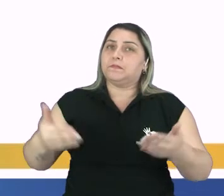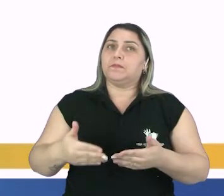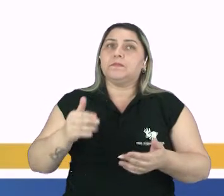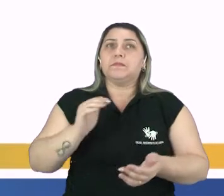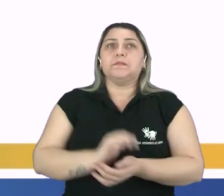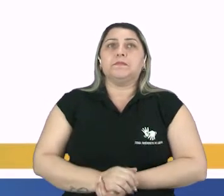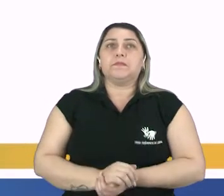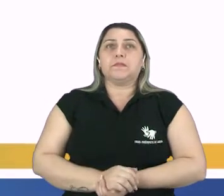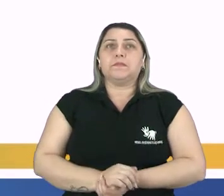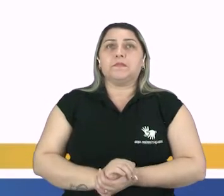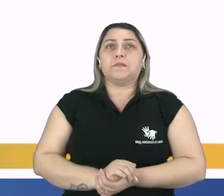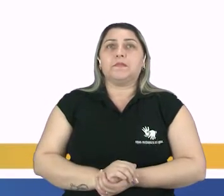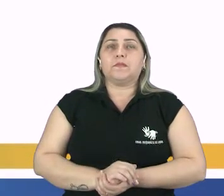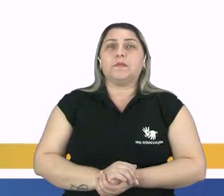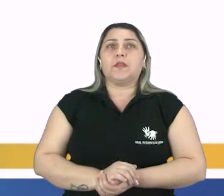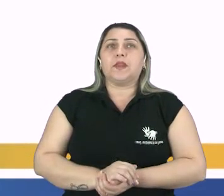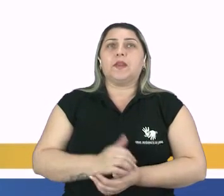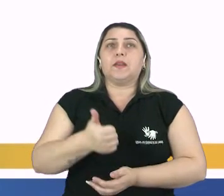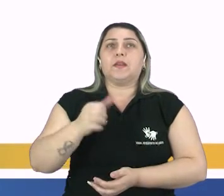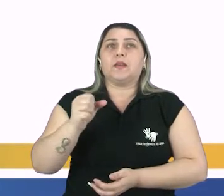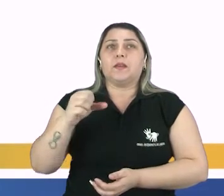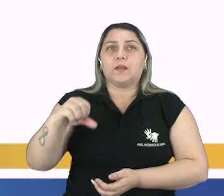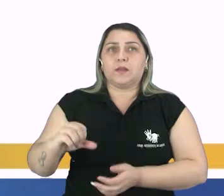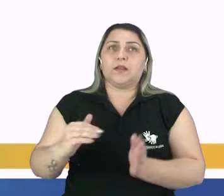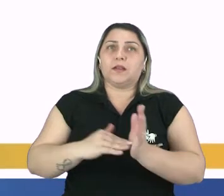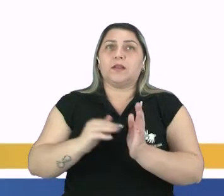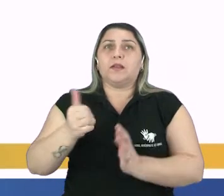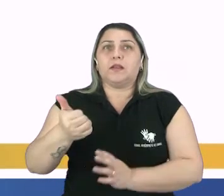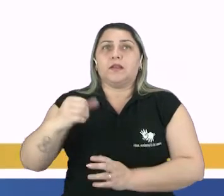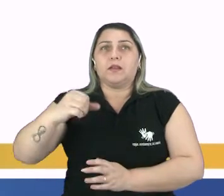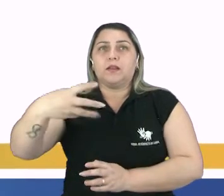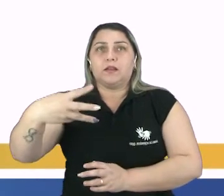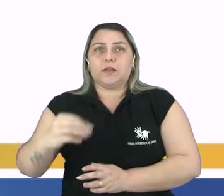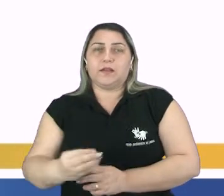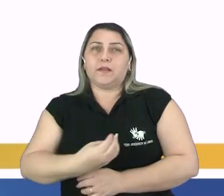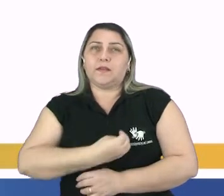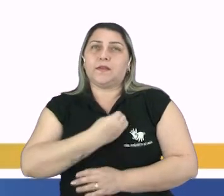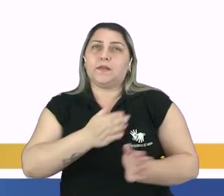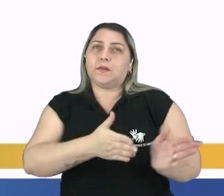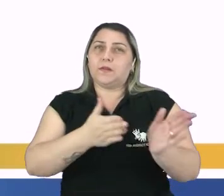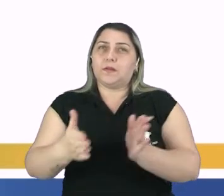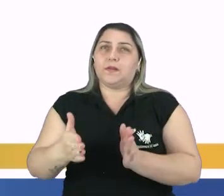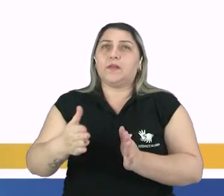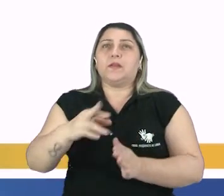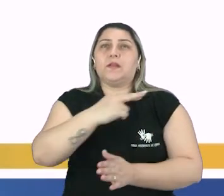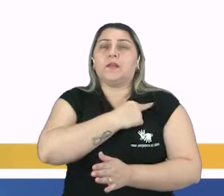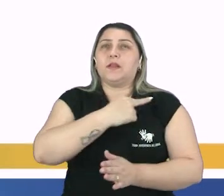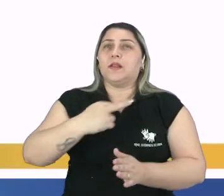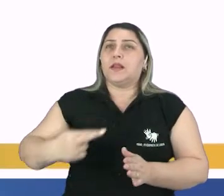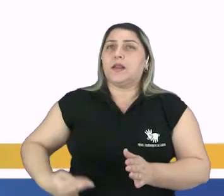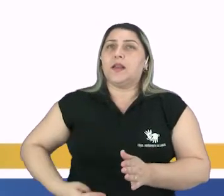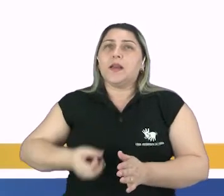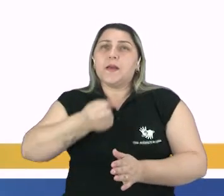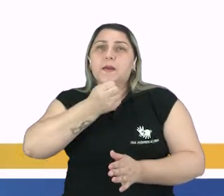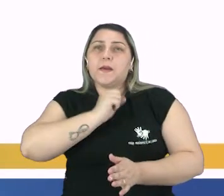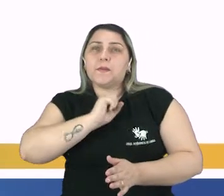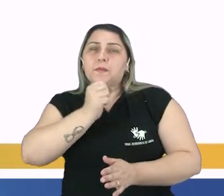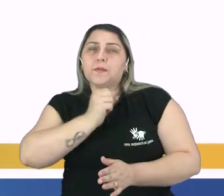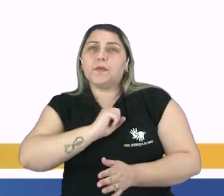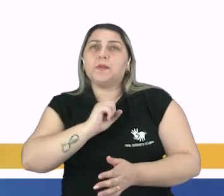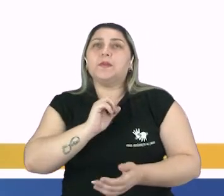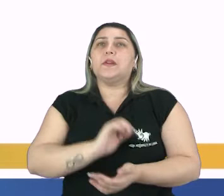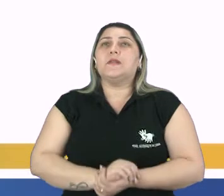lá, continuando. De 1889 a 1930, vivemos o período do